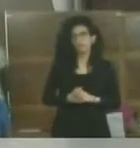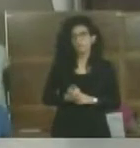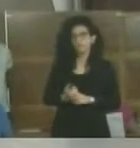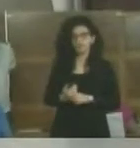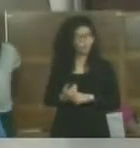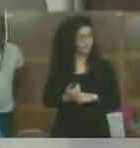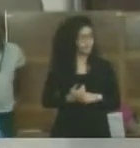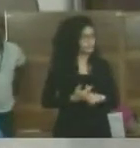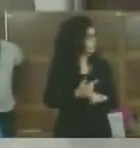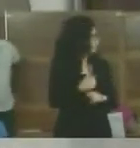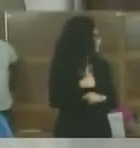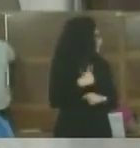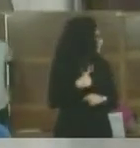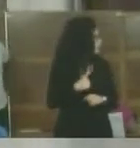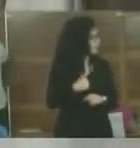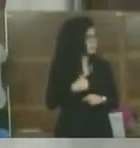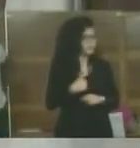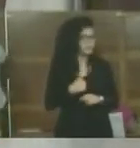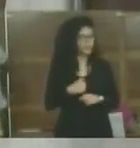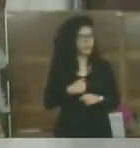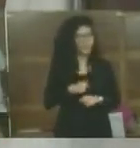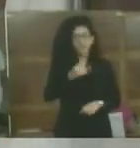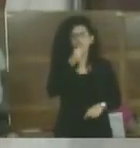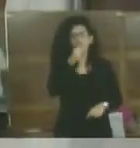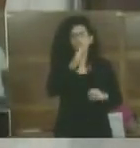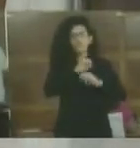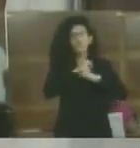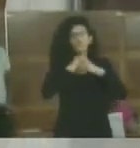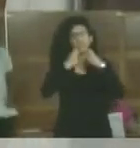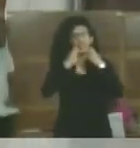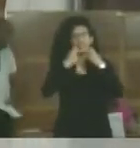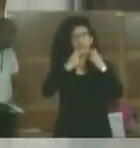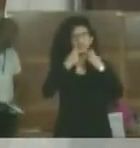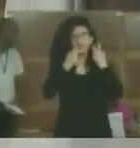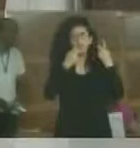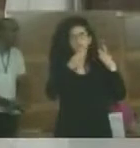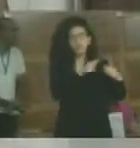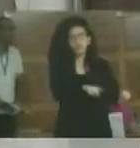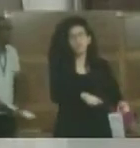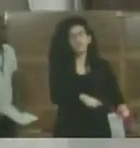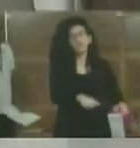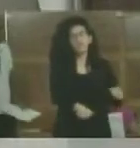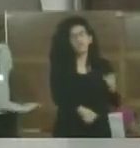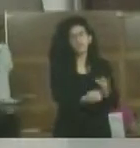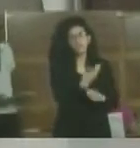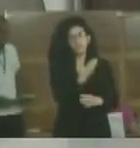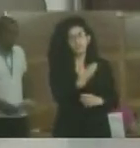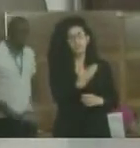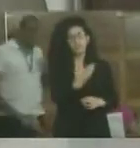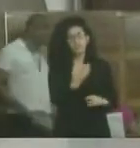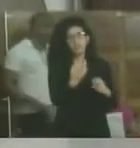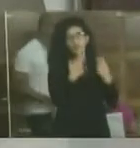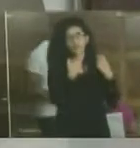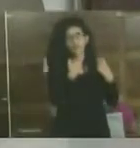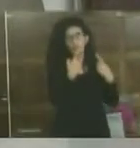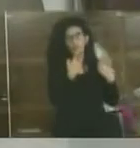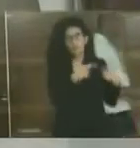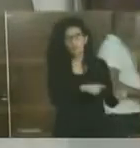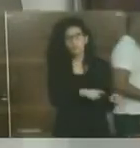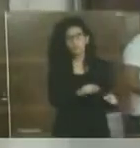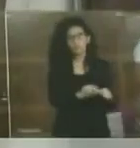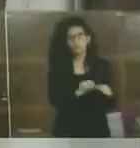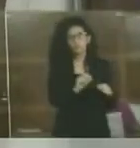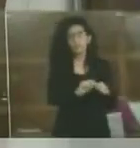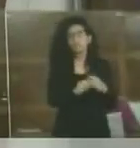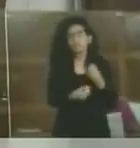Eu estava no caminhão de som, no microfone, contra fazer a Sete Brasil? Como é